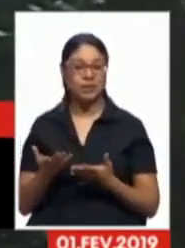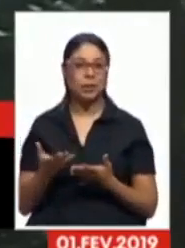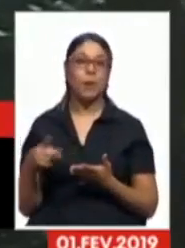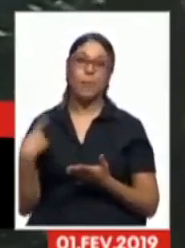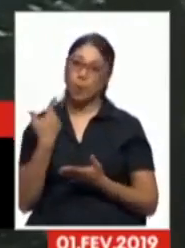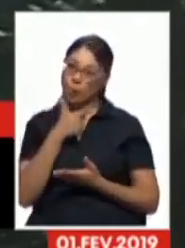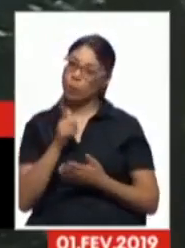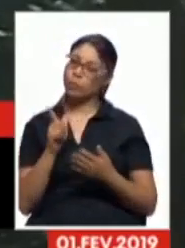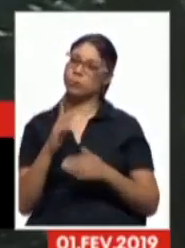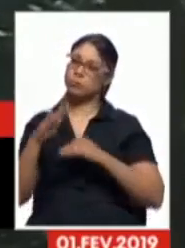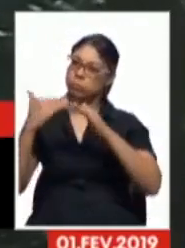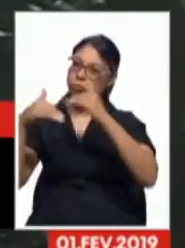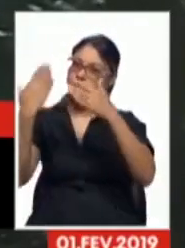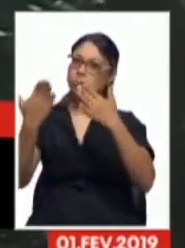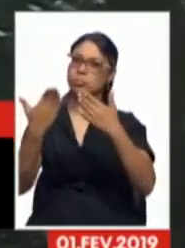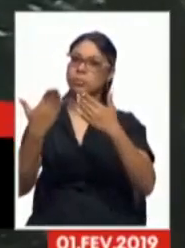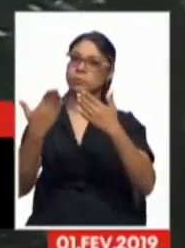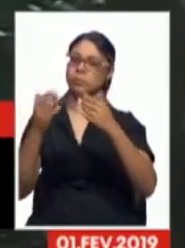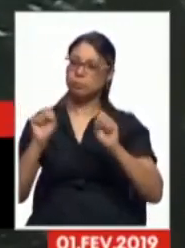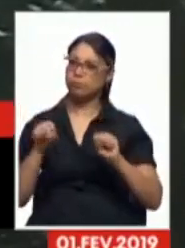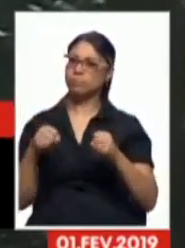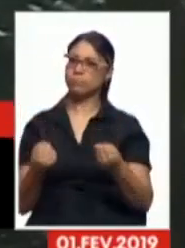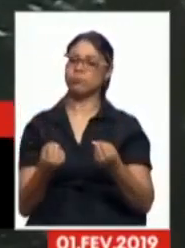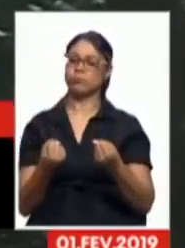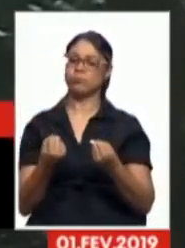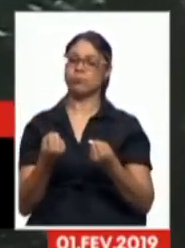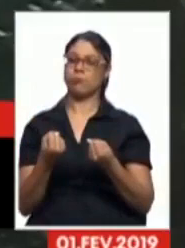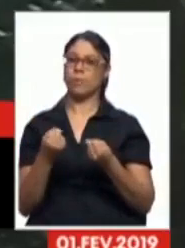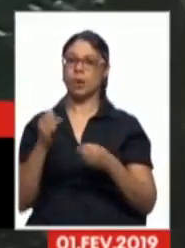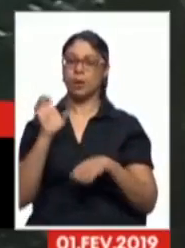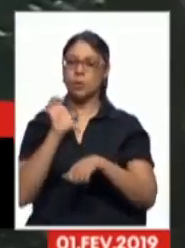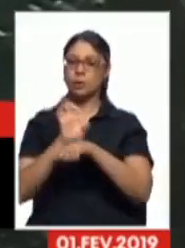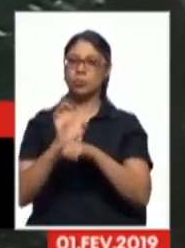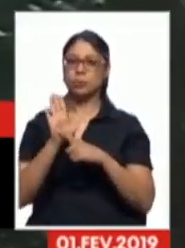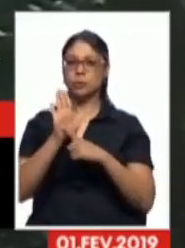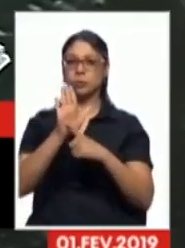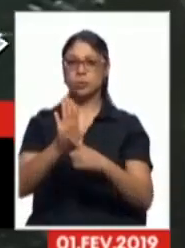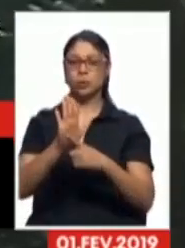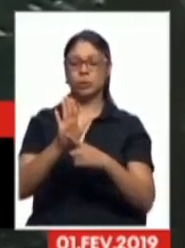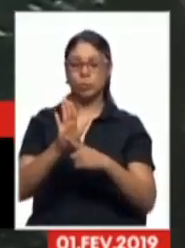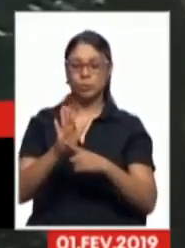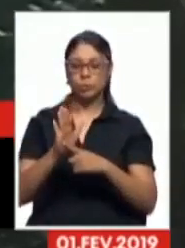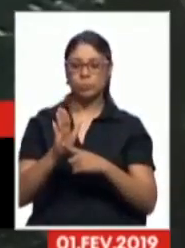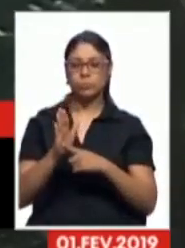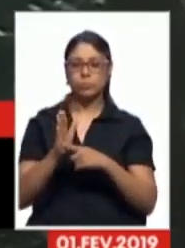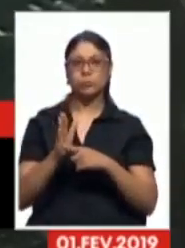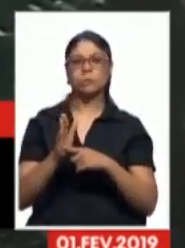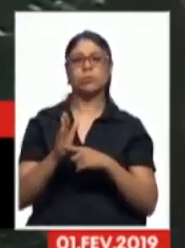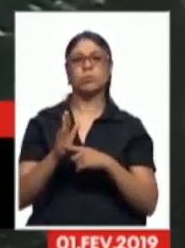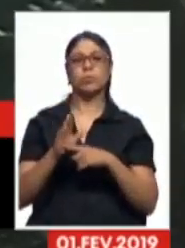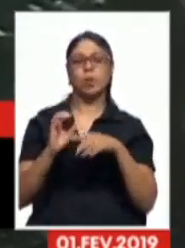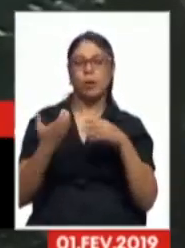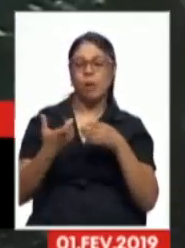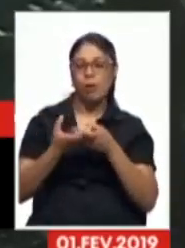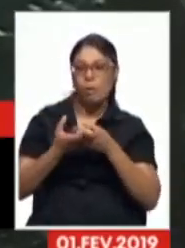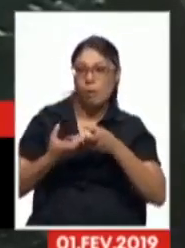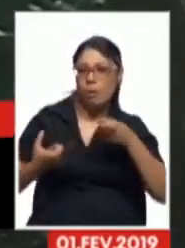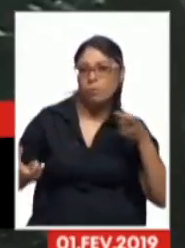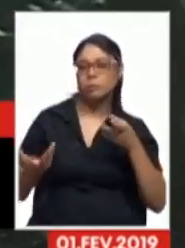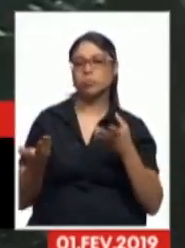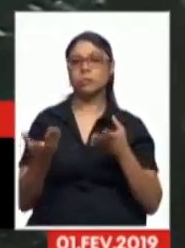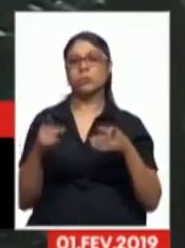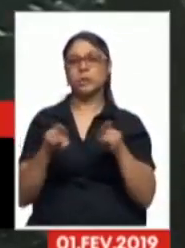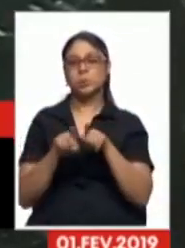e garantir um Estado que promova a prosperidade e um melhor ambiente para quem trabalha e